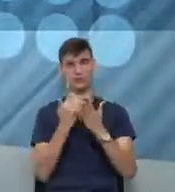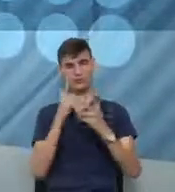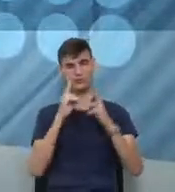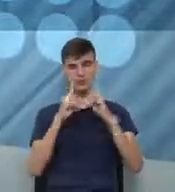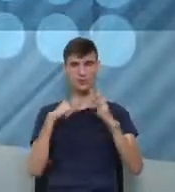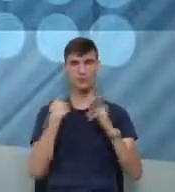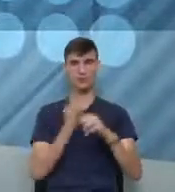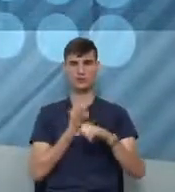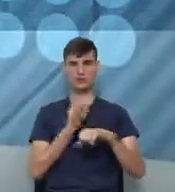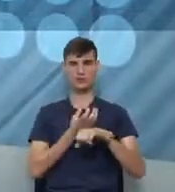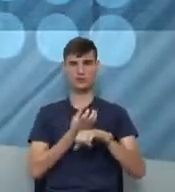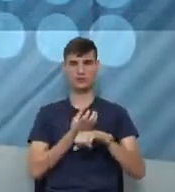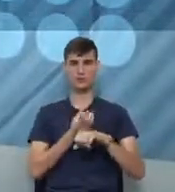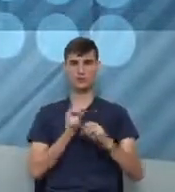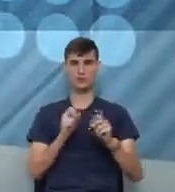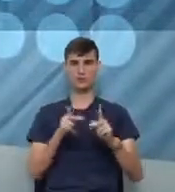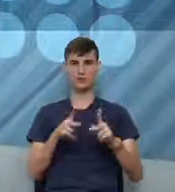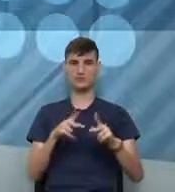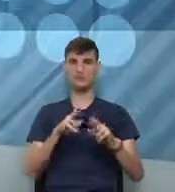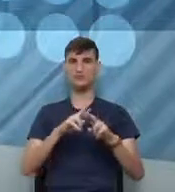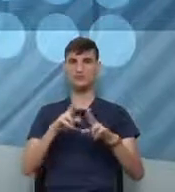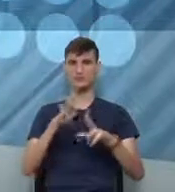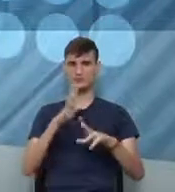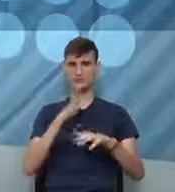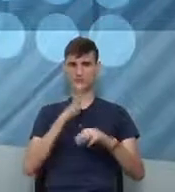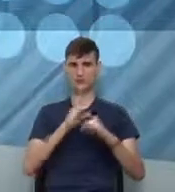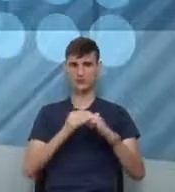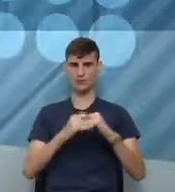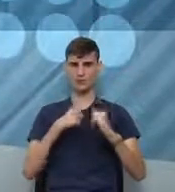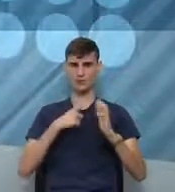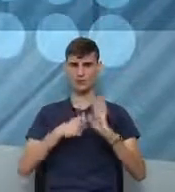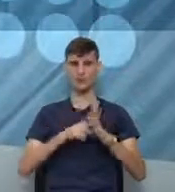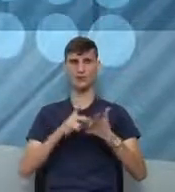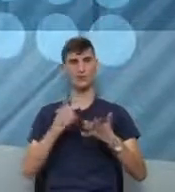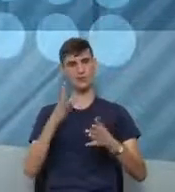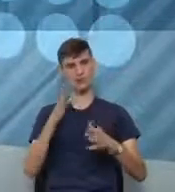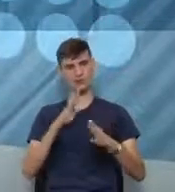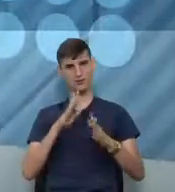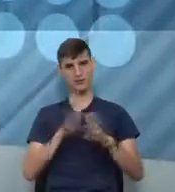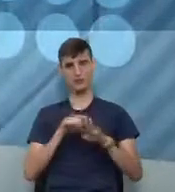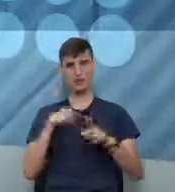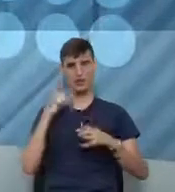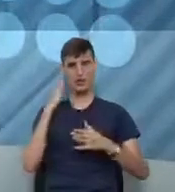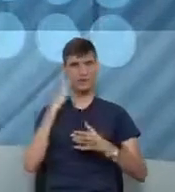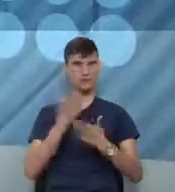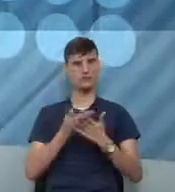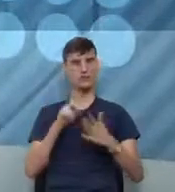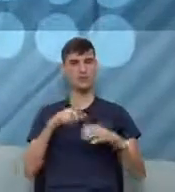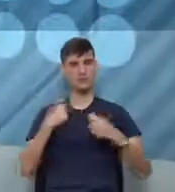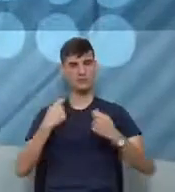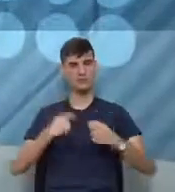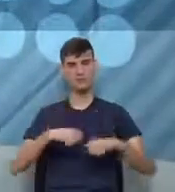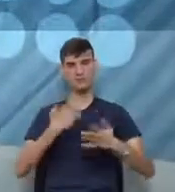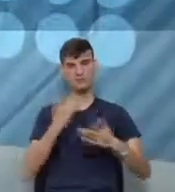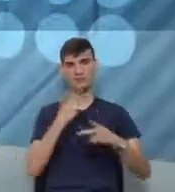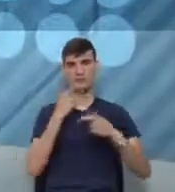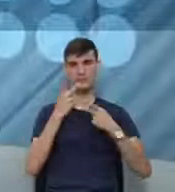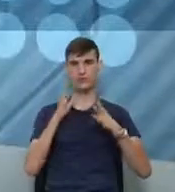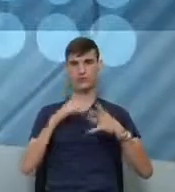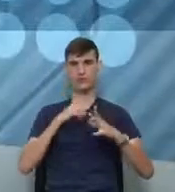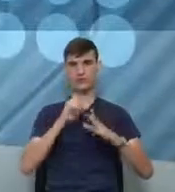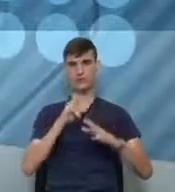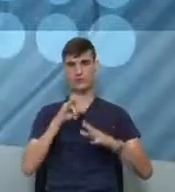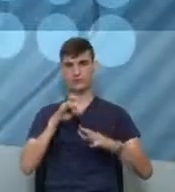vistas na nossa disciplina. Um outro conhecimento prévio, que esse eu acredito que é extremamente necessário, já que nós vamos falar